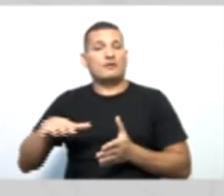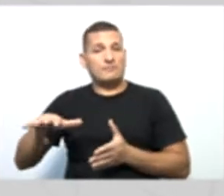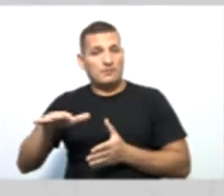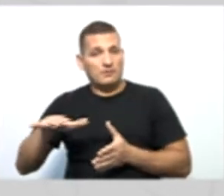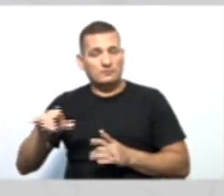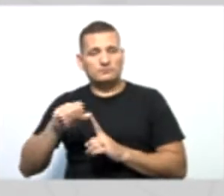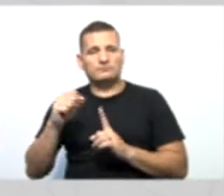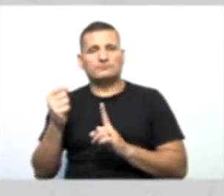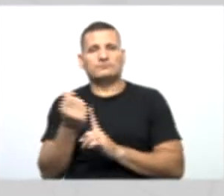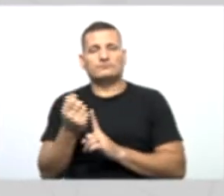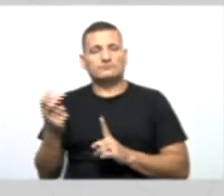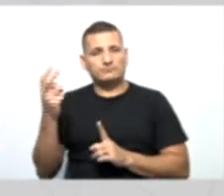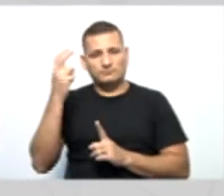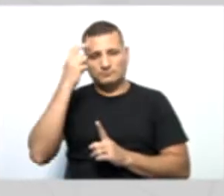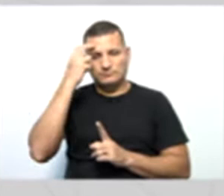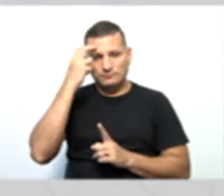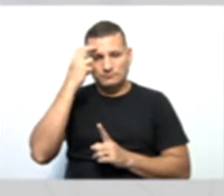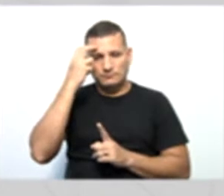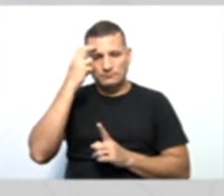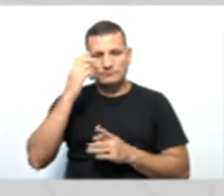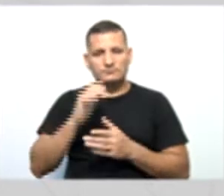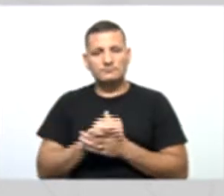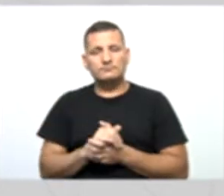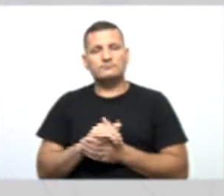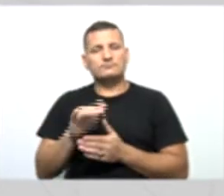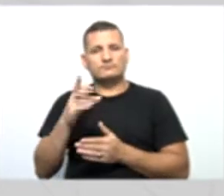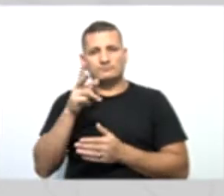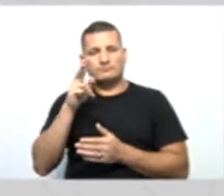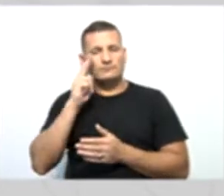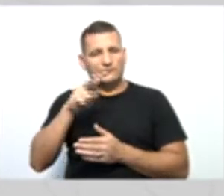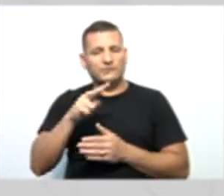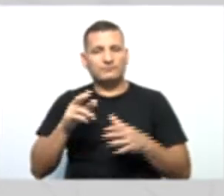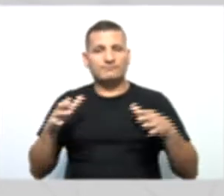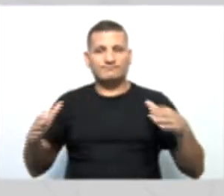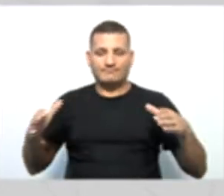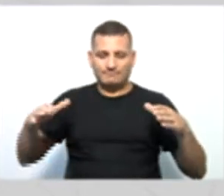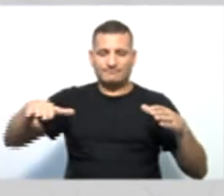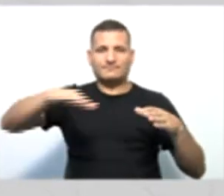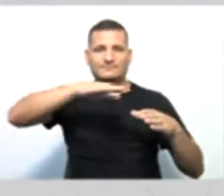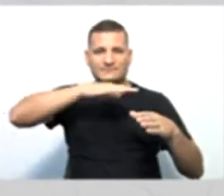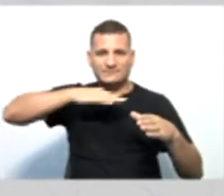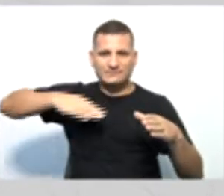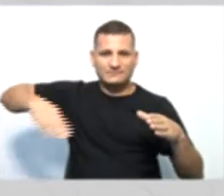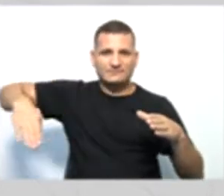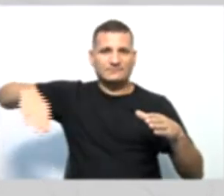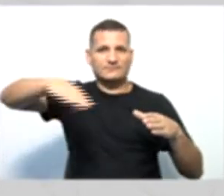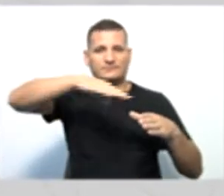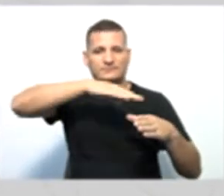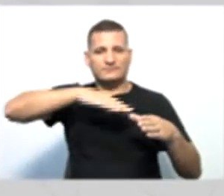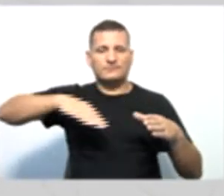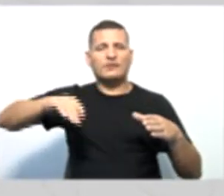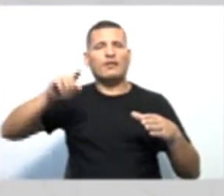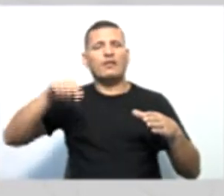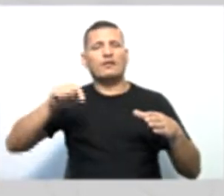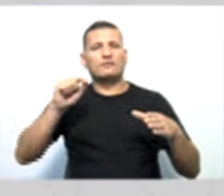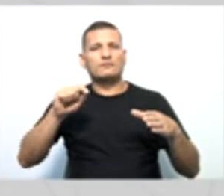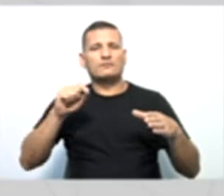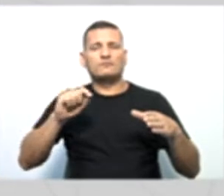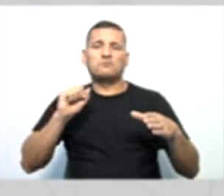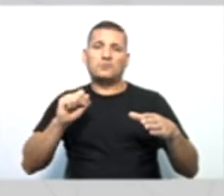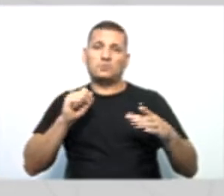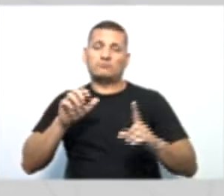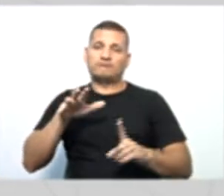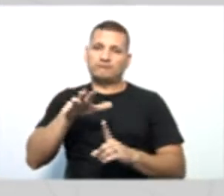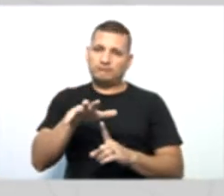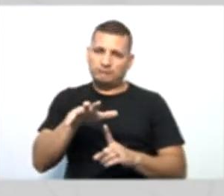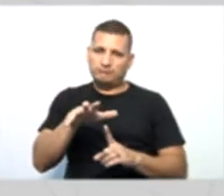sociocultural. Veja bem que esse círculo maior são situações que podem